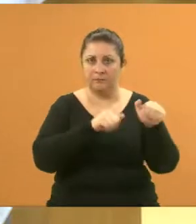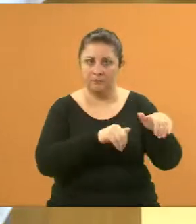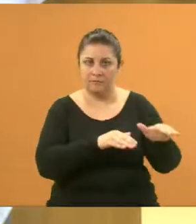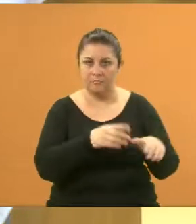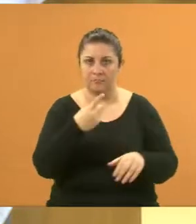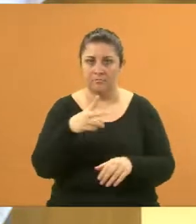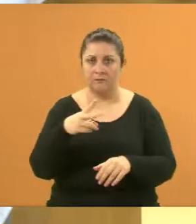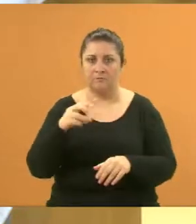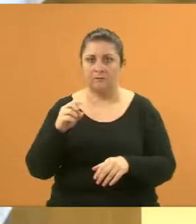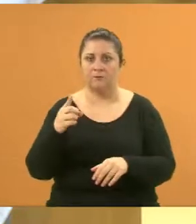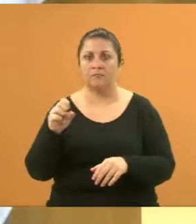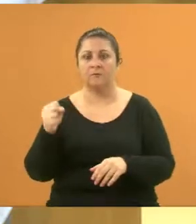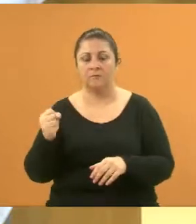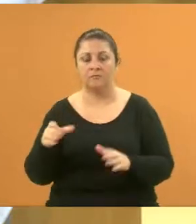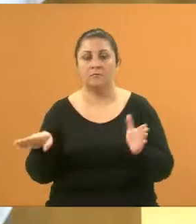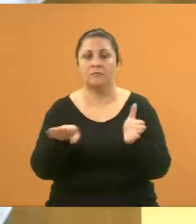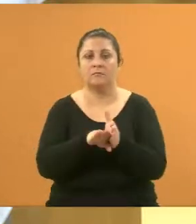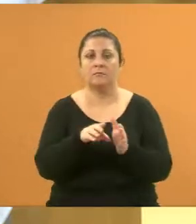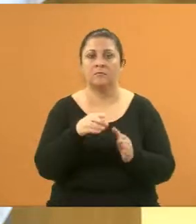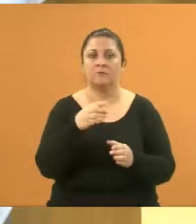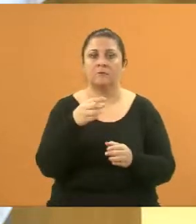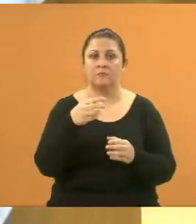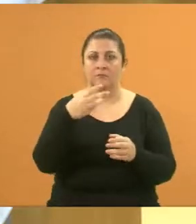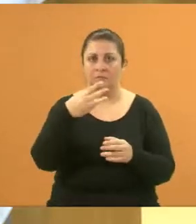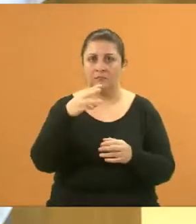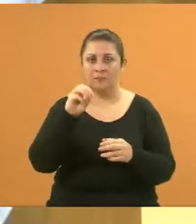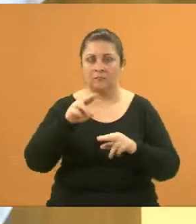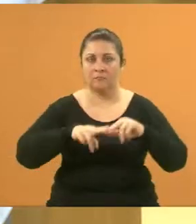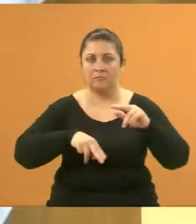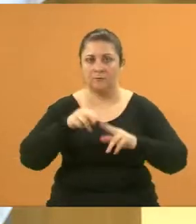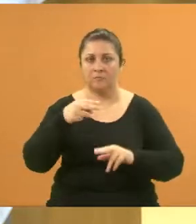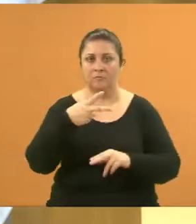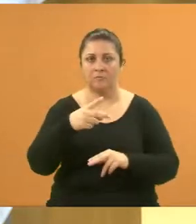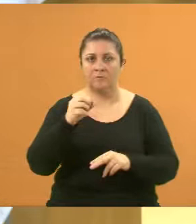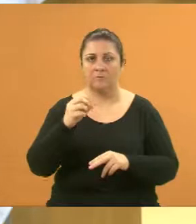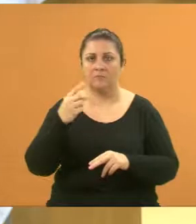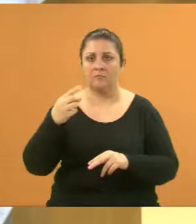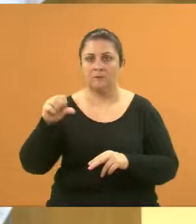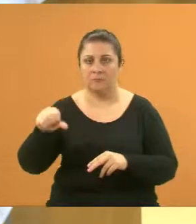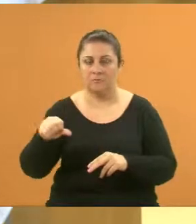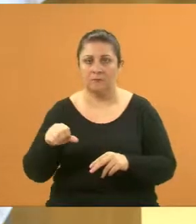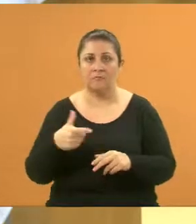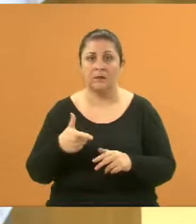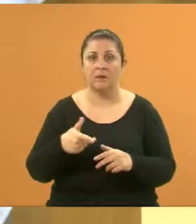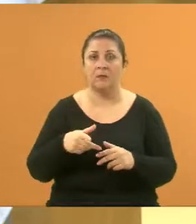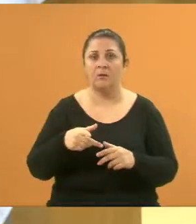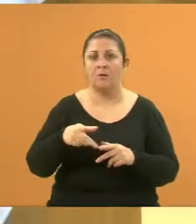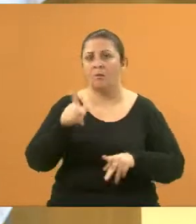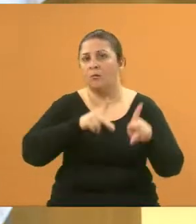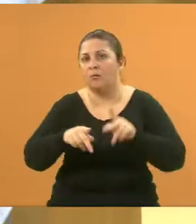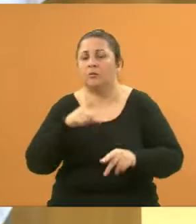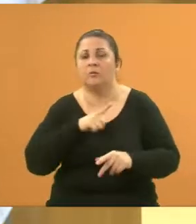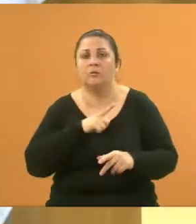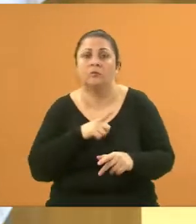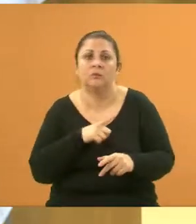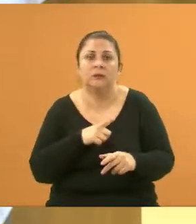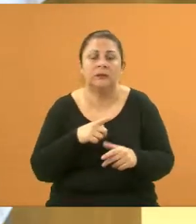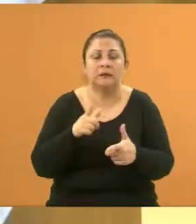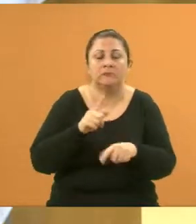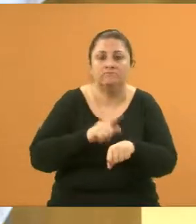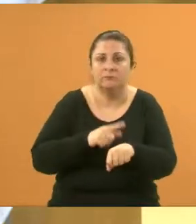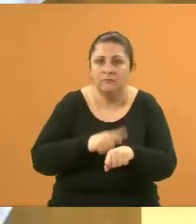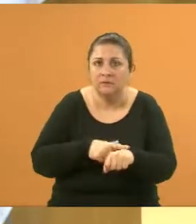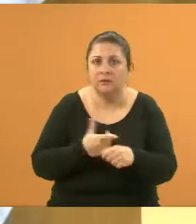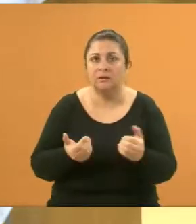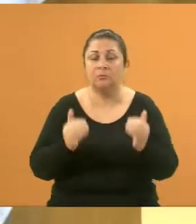2018 até 30 de junho de 2019, para que o munícipe tenha a oportunidade de cumprir com a obrigação